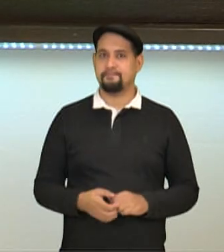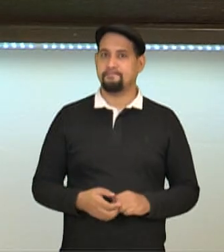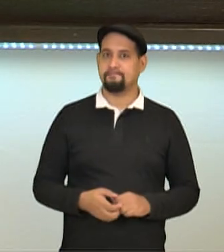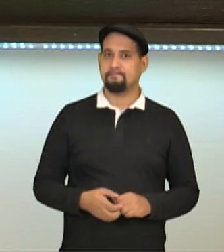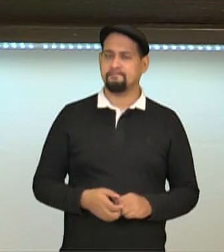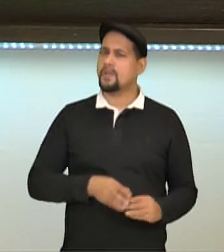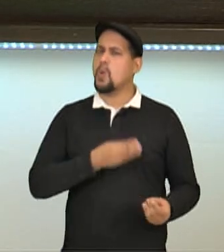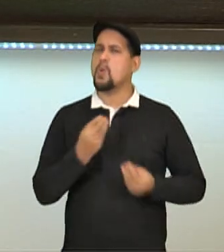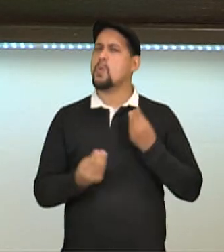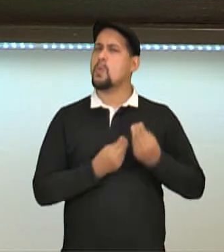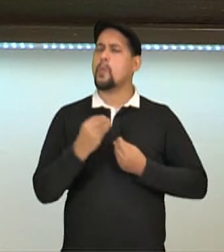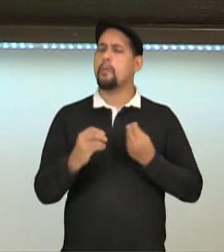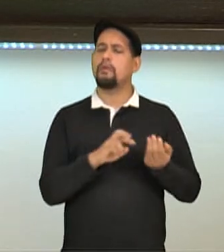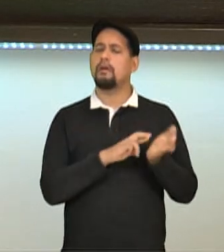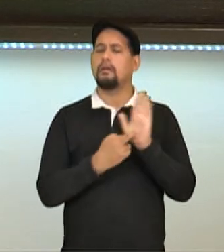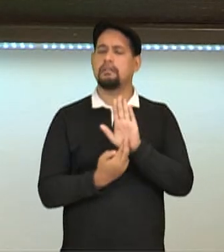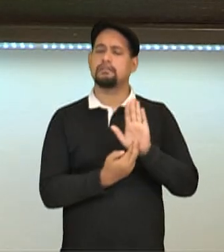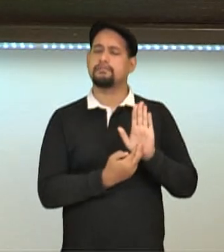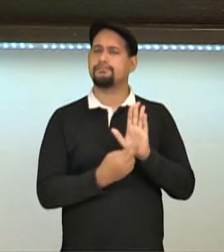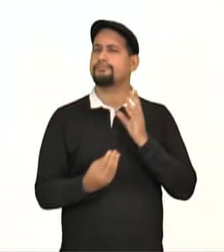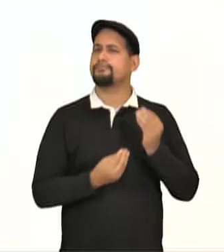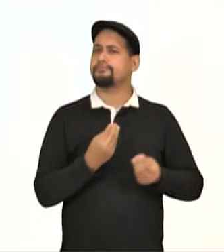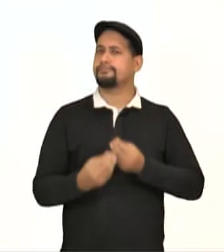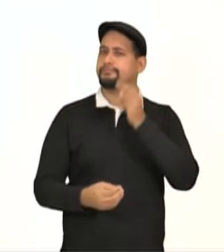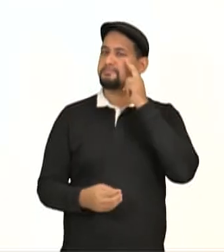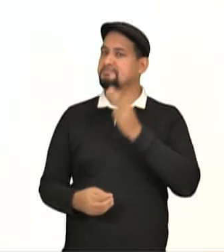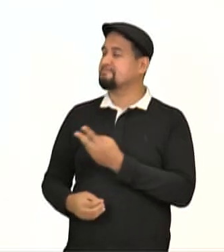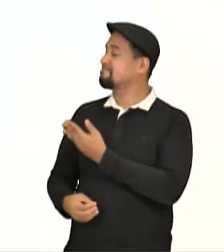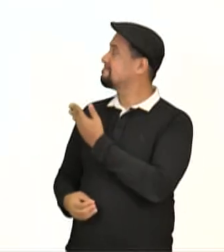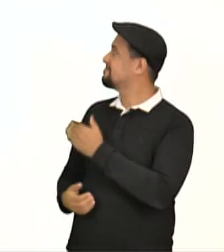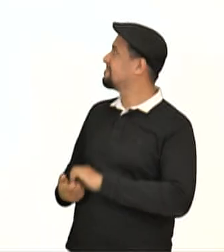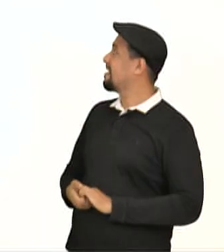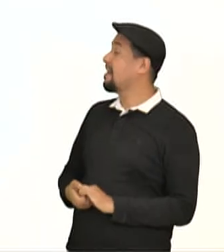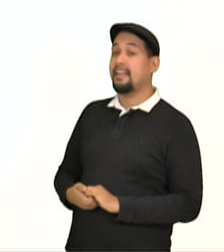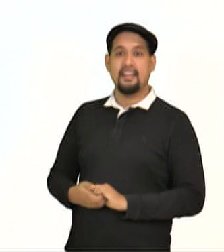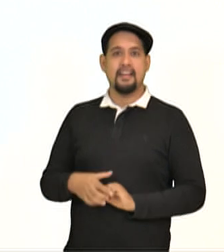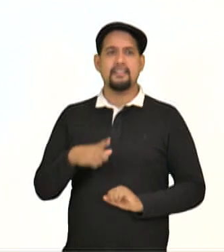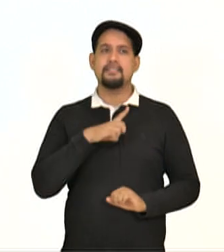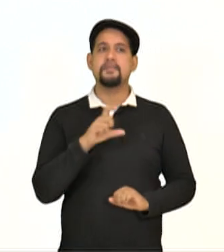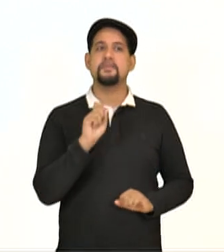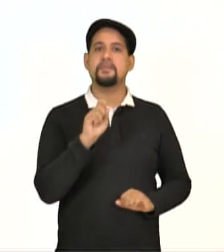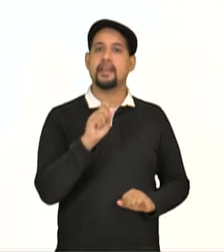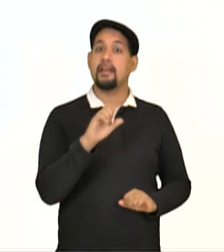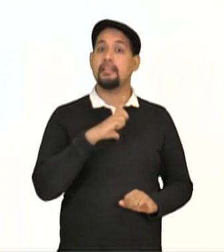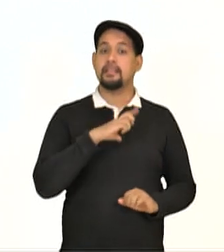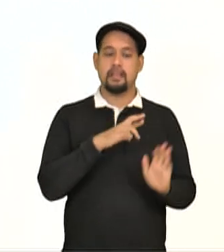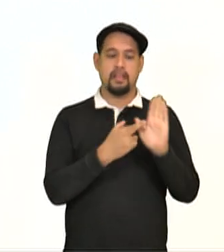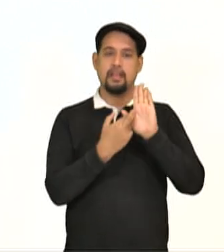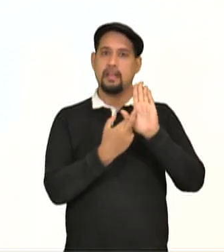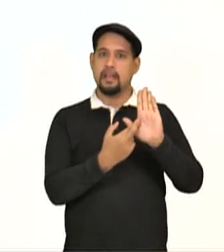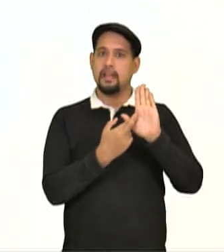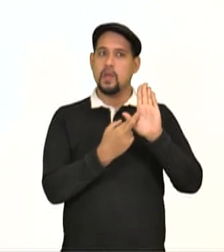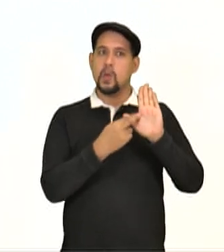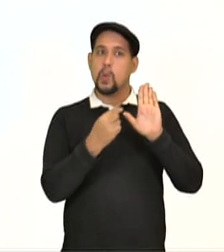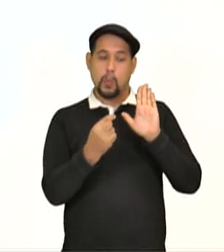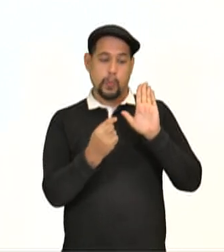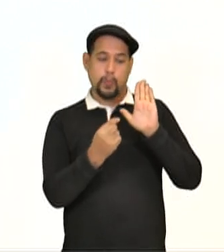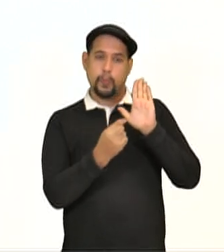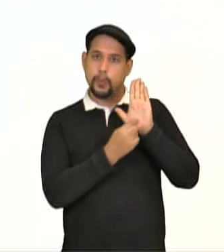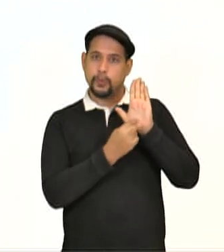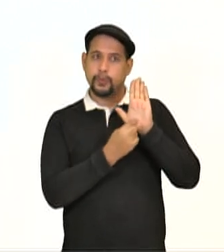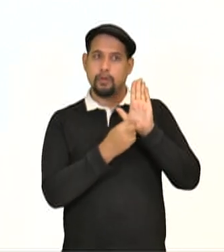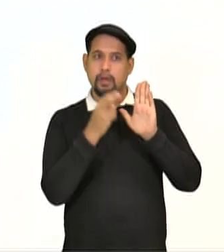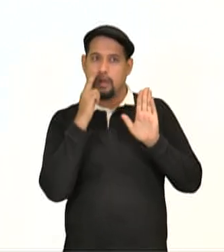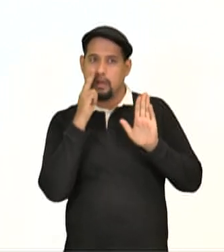Como é que será que a gente faz a representação? Olha lá, aqui tem uma representação de um ponto, ó. E olha a